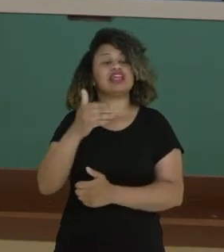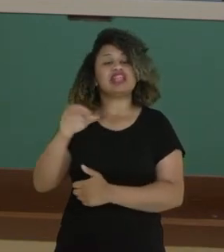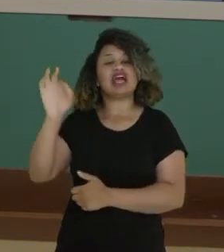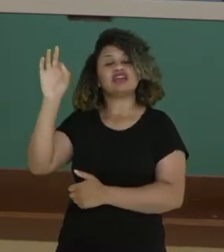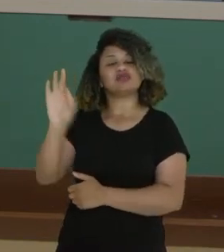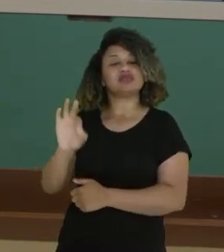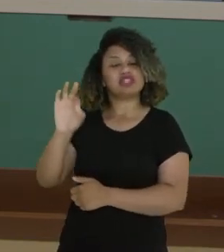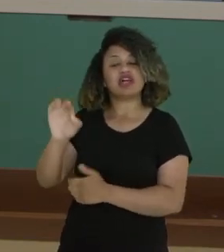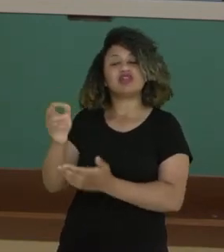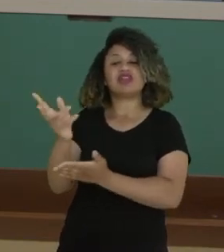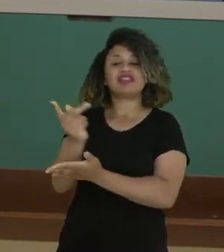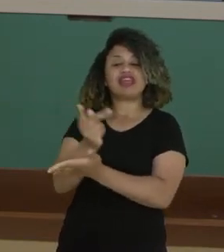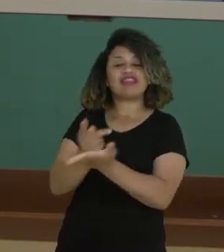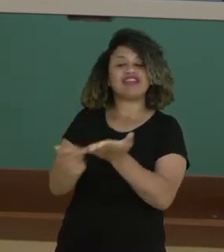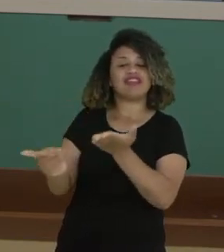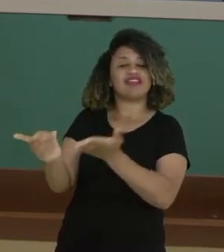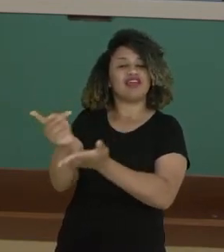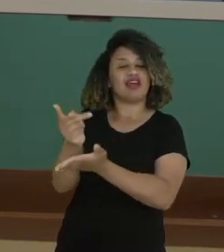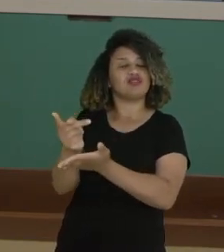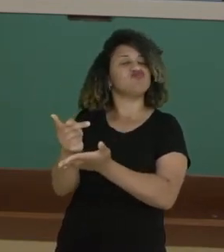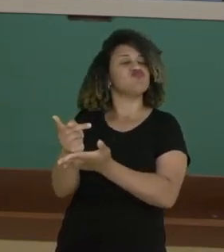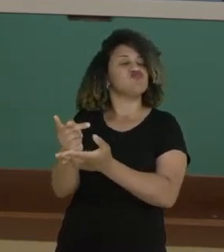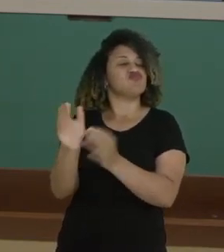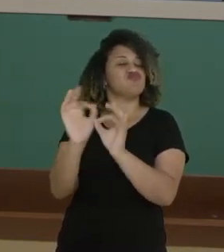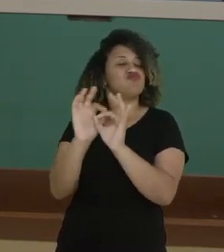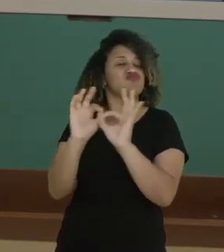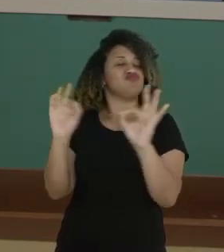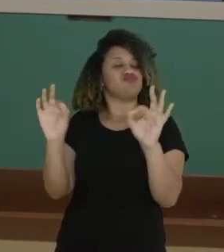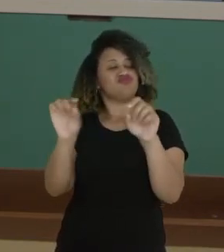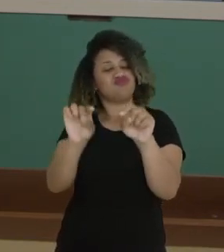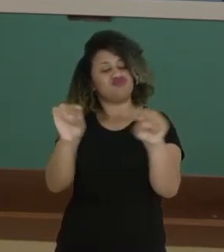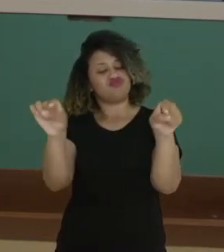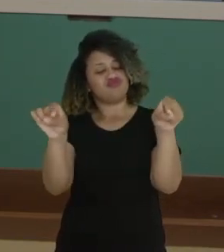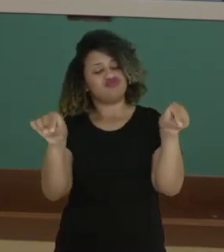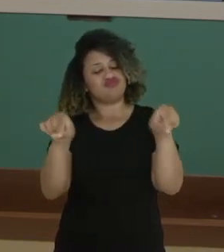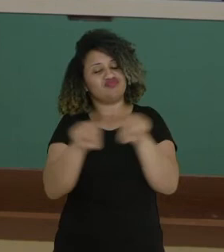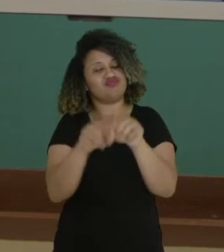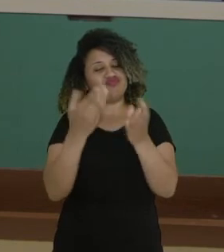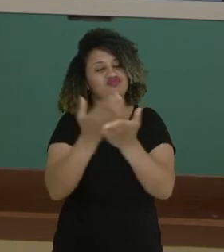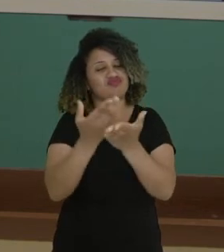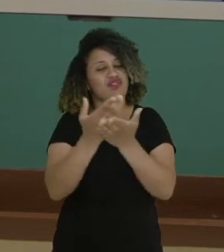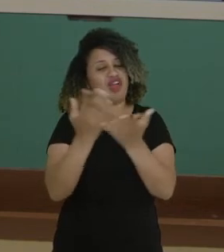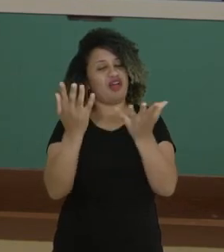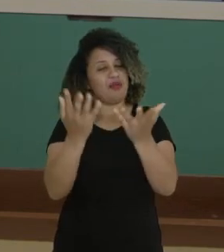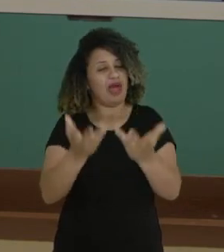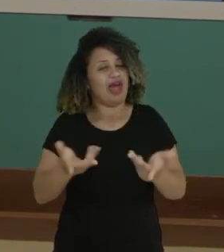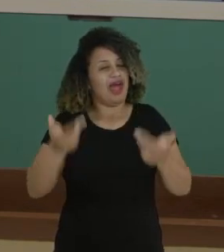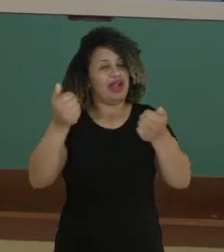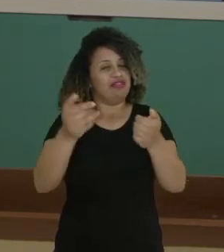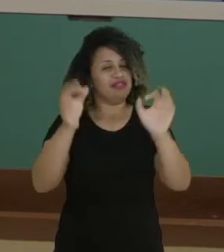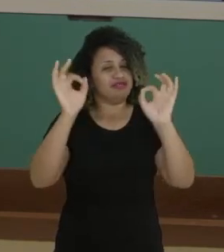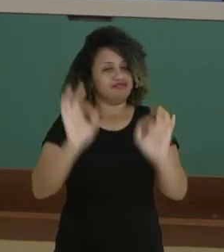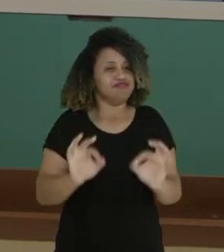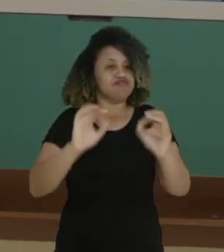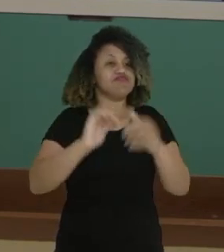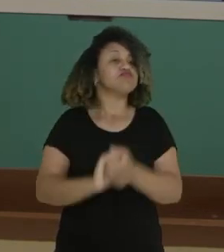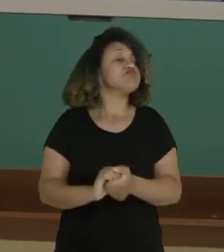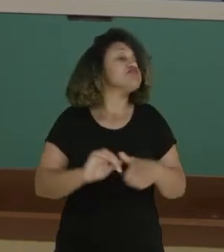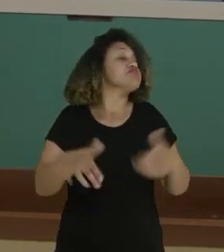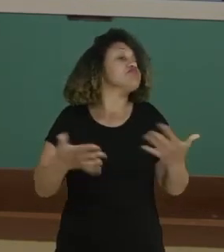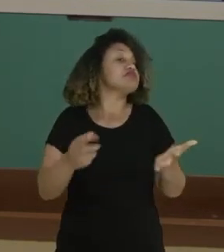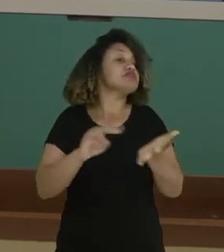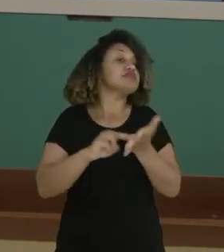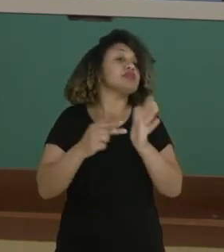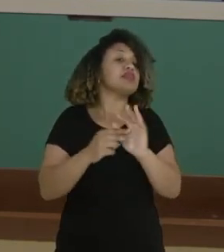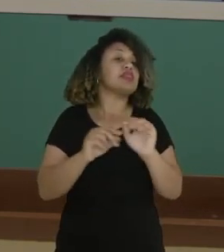são desenhistas. Ai, que chique, que turma mais talentosa, né? Então, o que ele está falando? Se